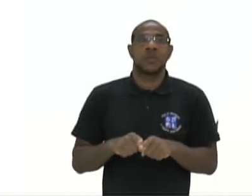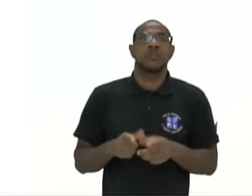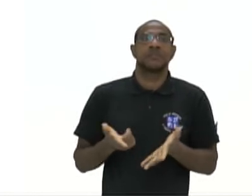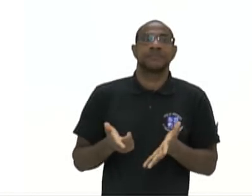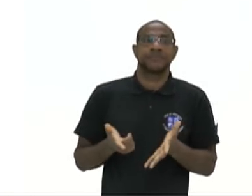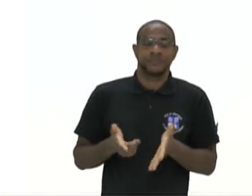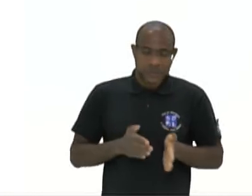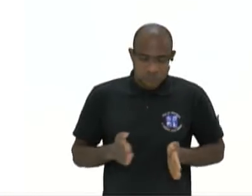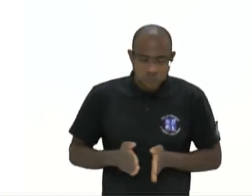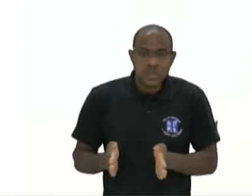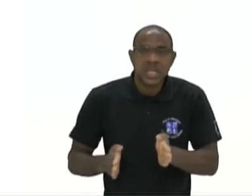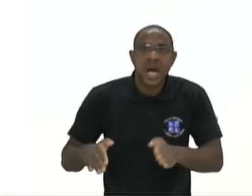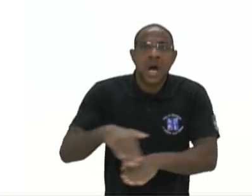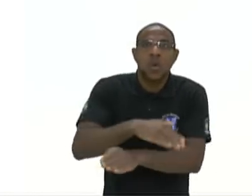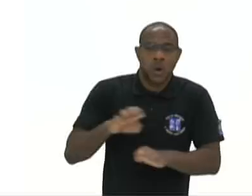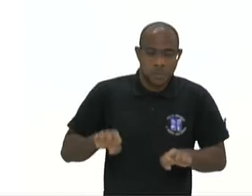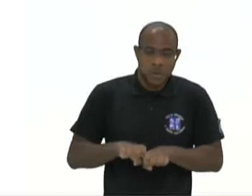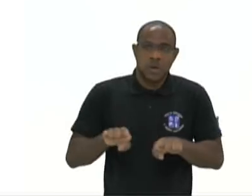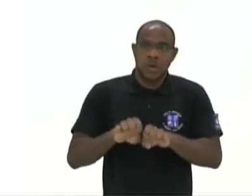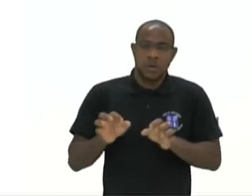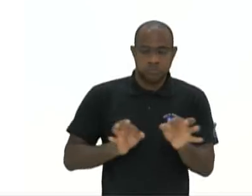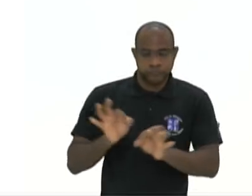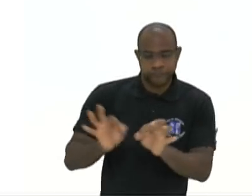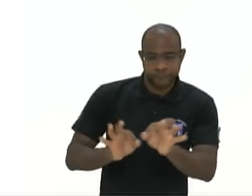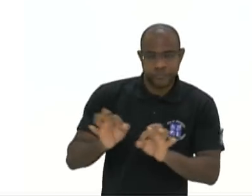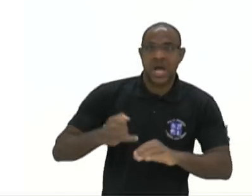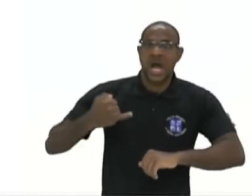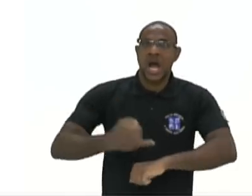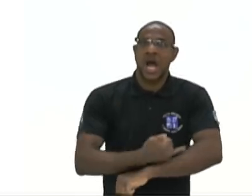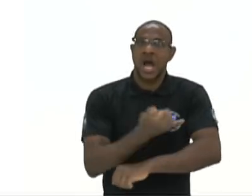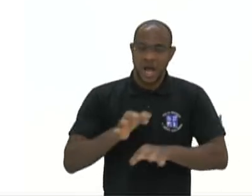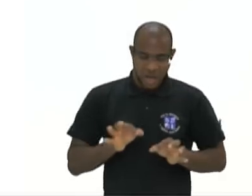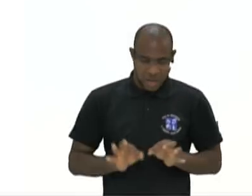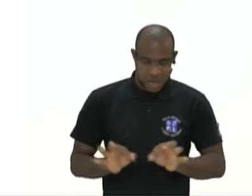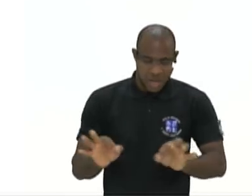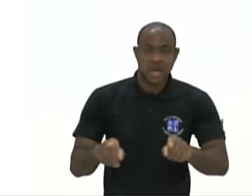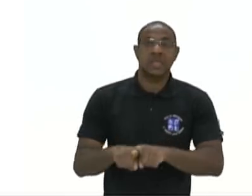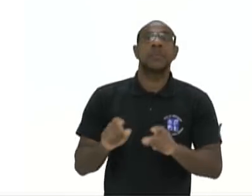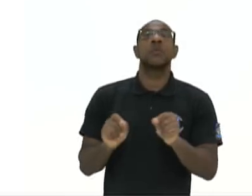cercado. Quarto, melhorar o fornecimento de energia.